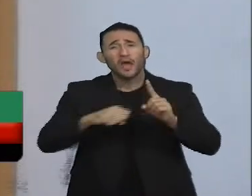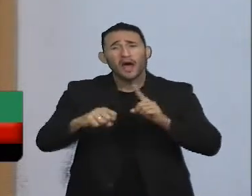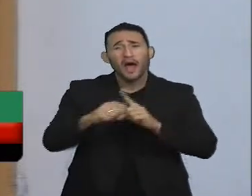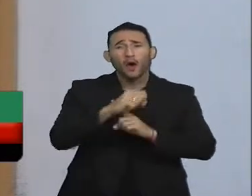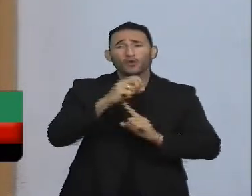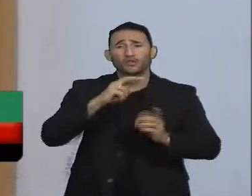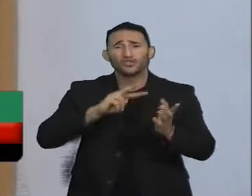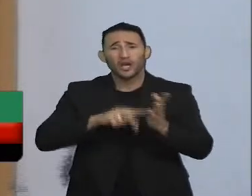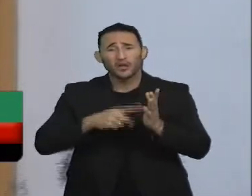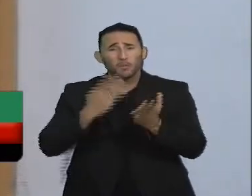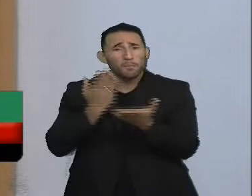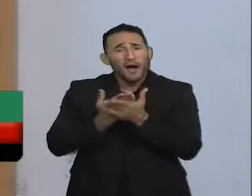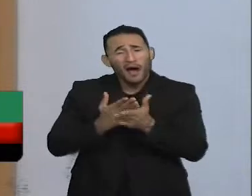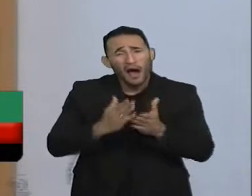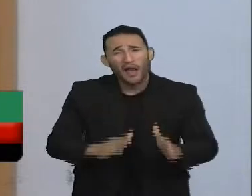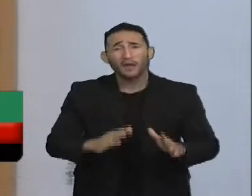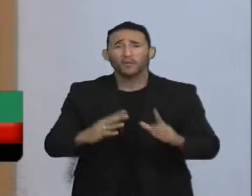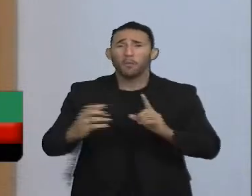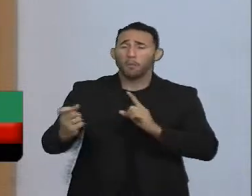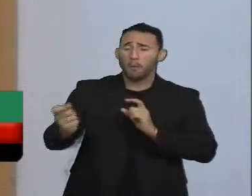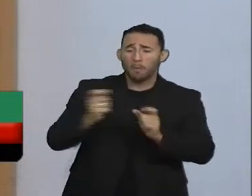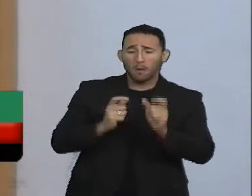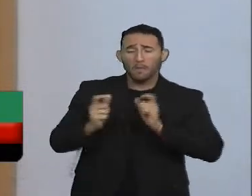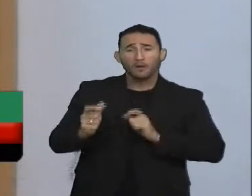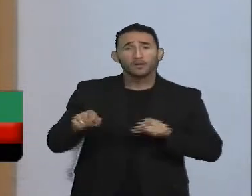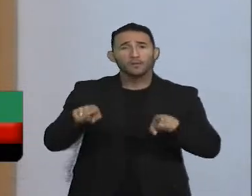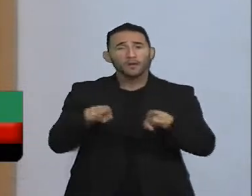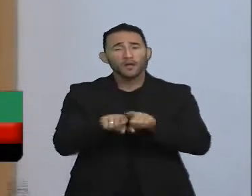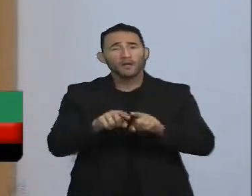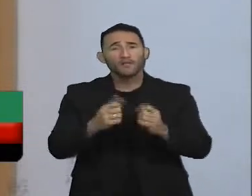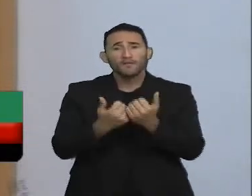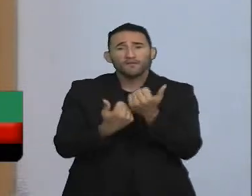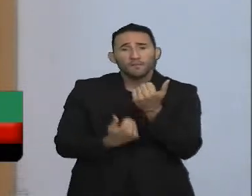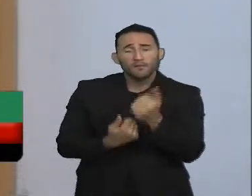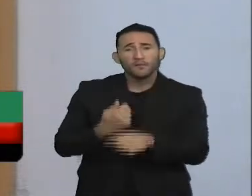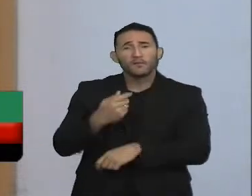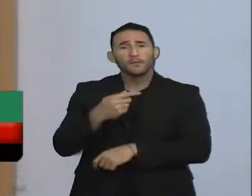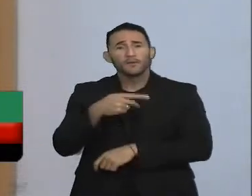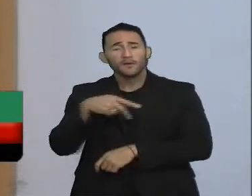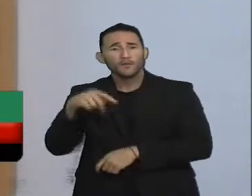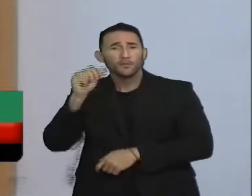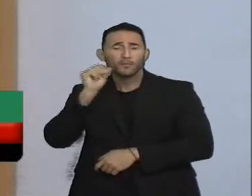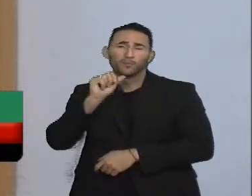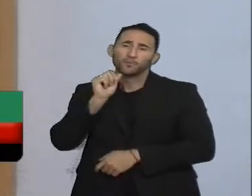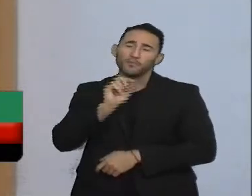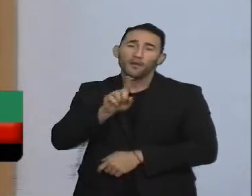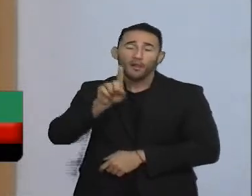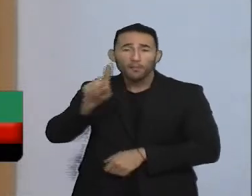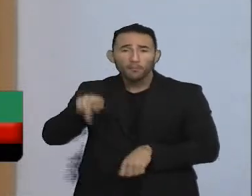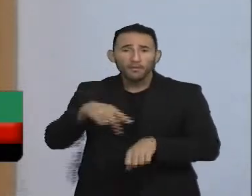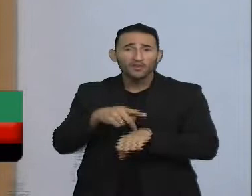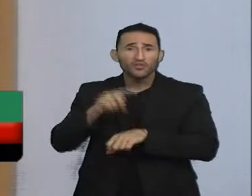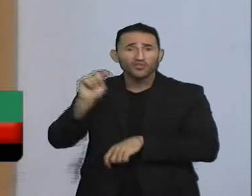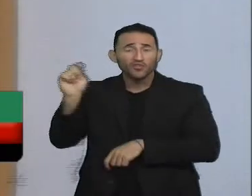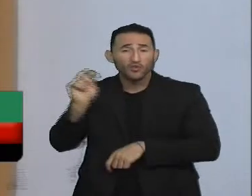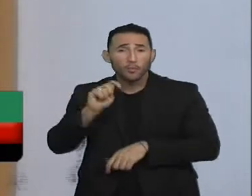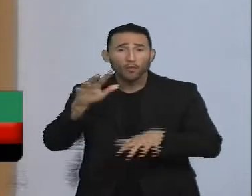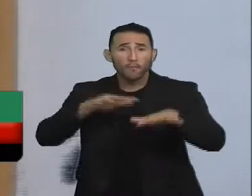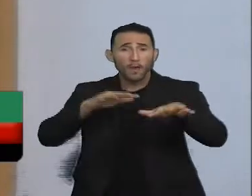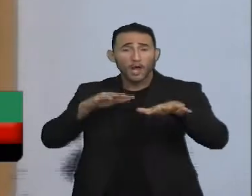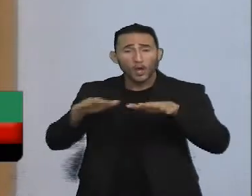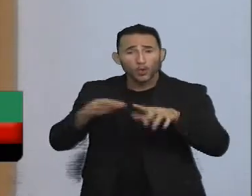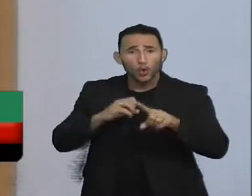e que parem a perseguição com a vice-presidente Cristina Kirchner. Quero dizer que, na Argentina, os movimentos sociais desempenham